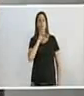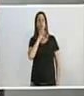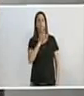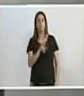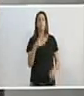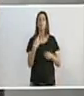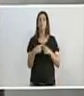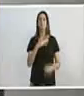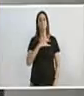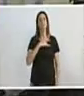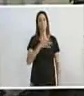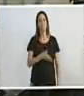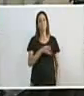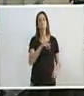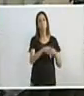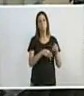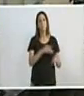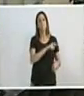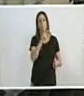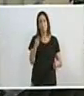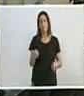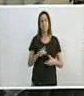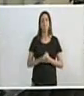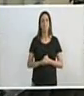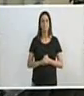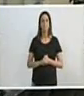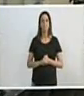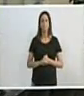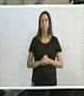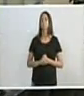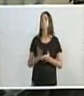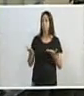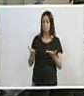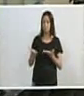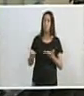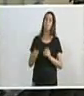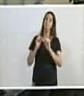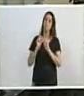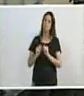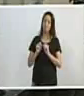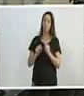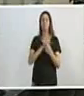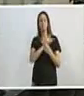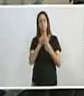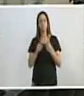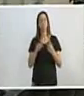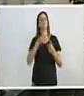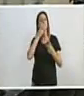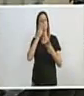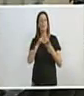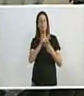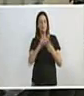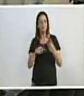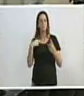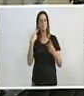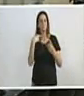nosso usuário de transporte coletivo. Pois não? Concedo a parte aos 3 companheiros vereadores, pedindo a gentileza